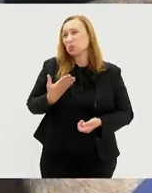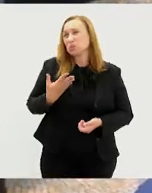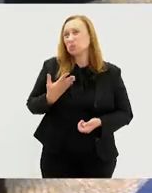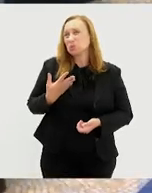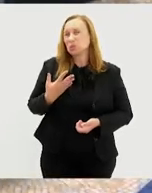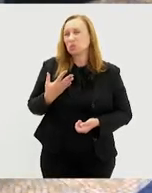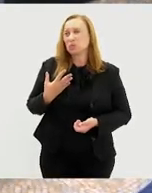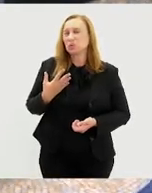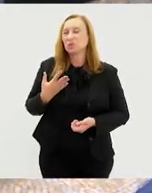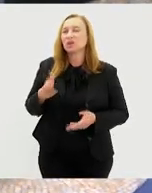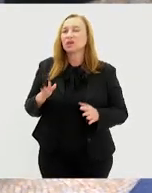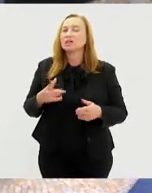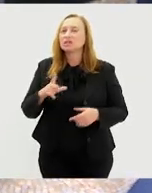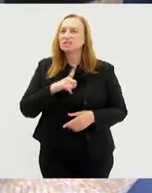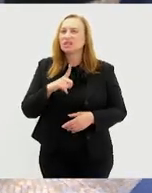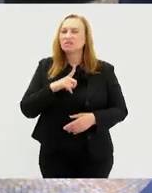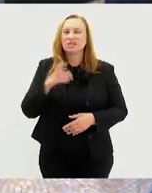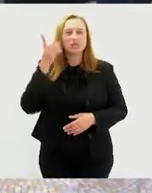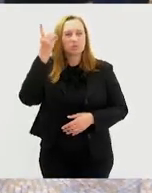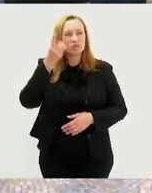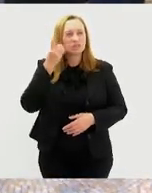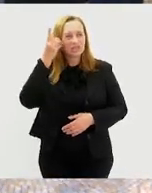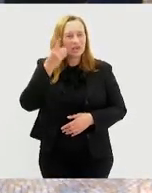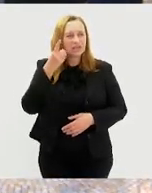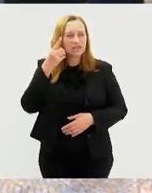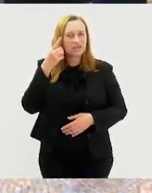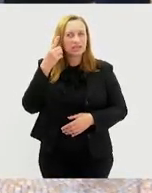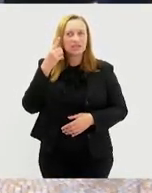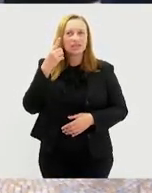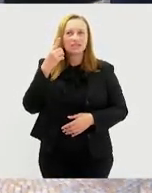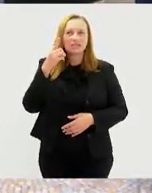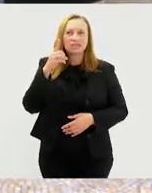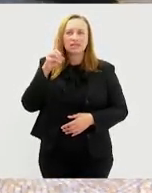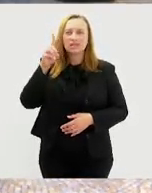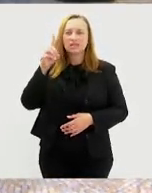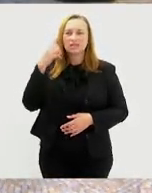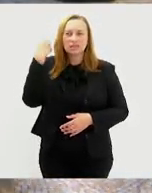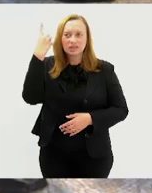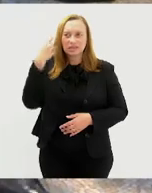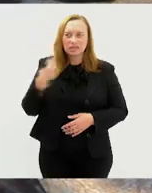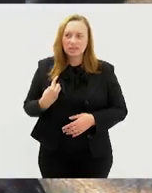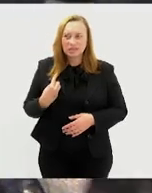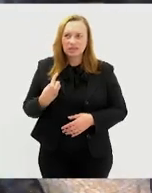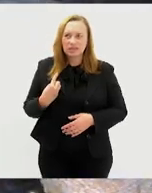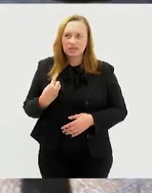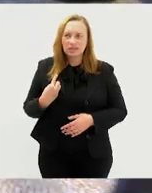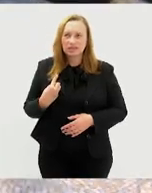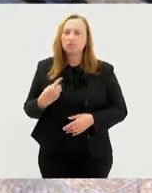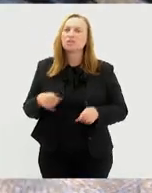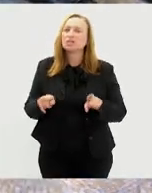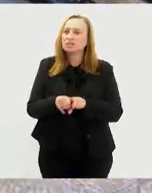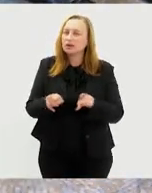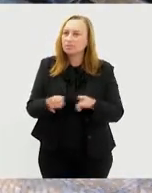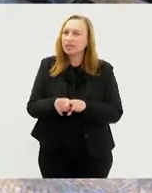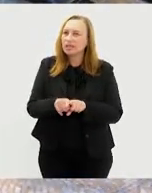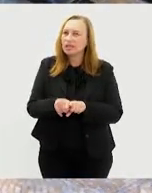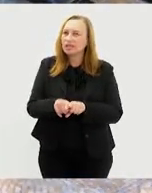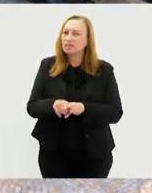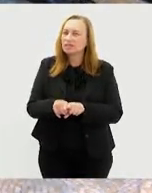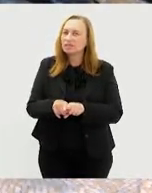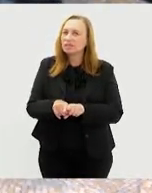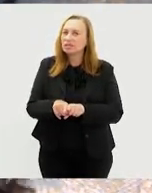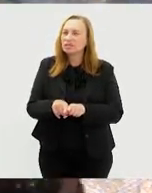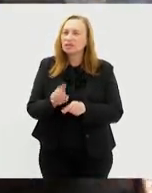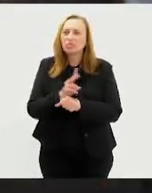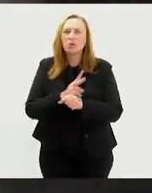teve a deputada Dani Monteiro ela ela também tá à procura né Dani cadê